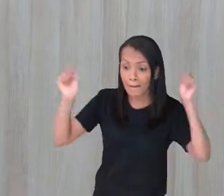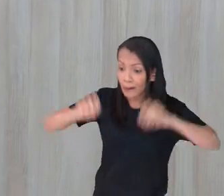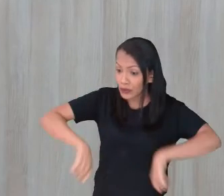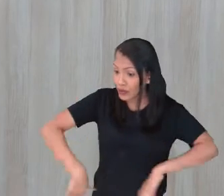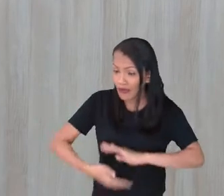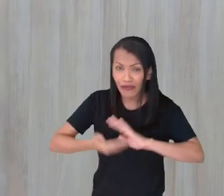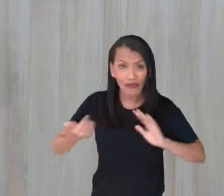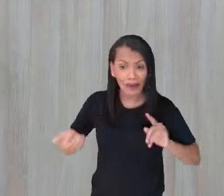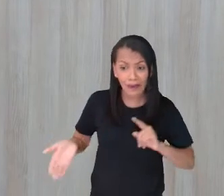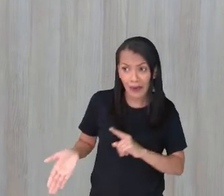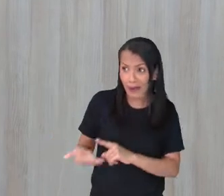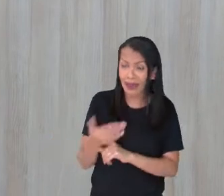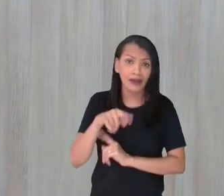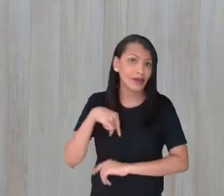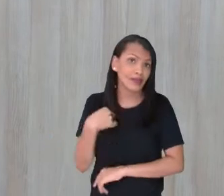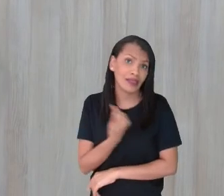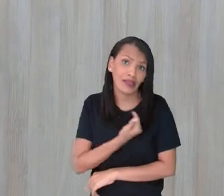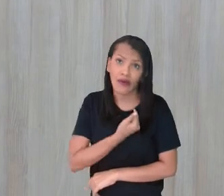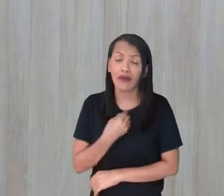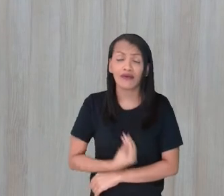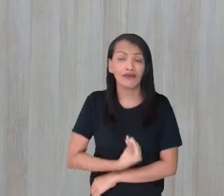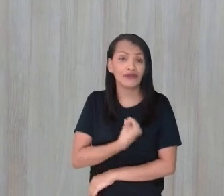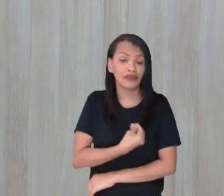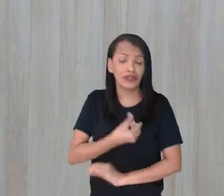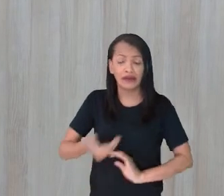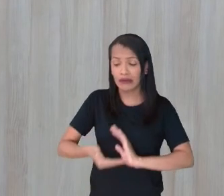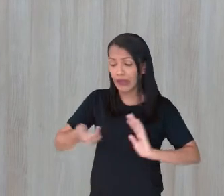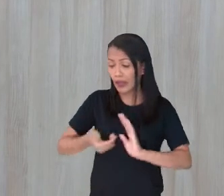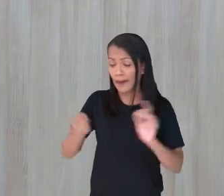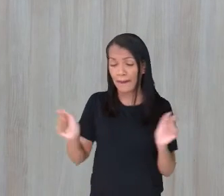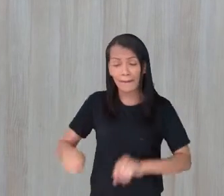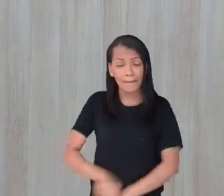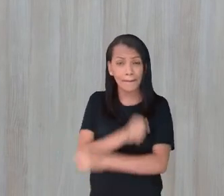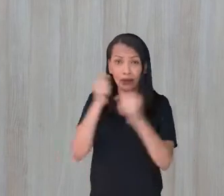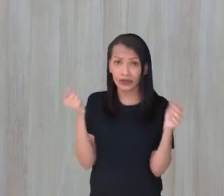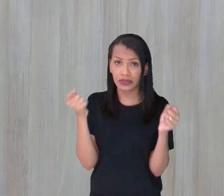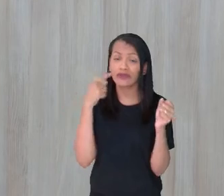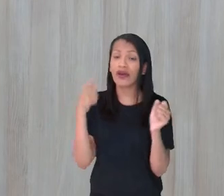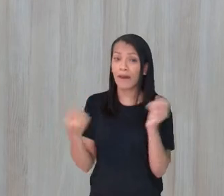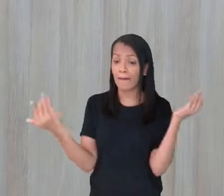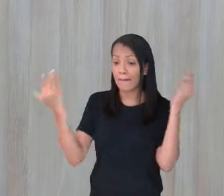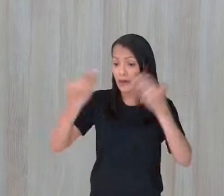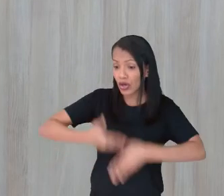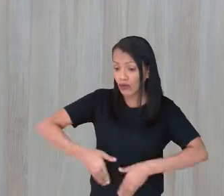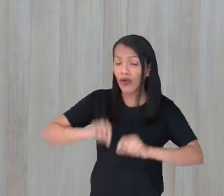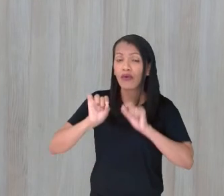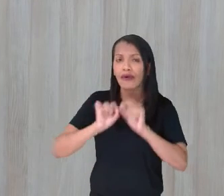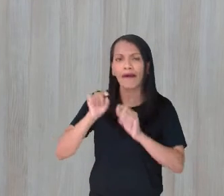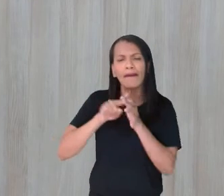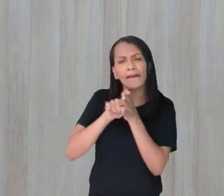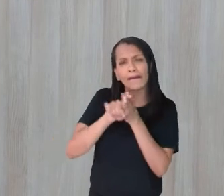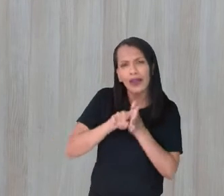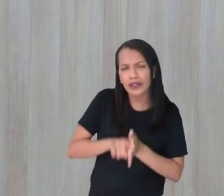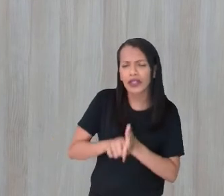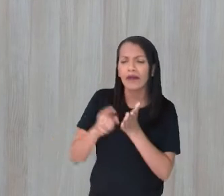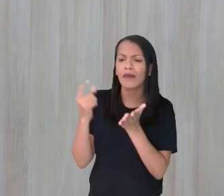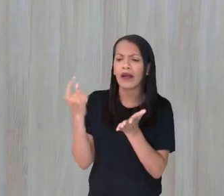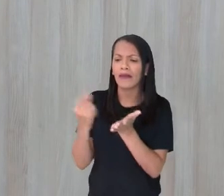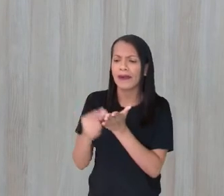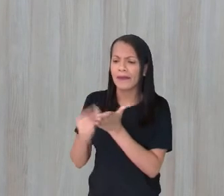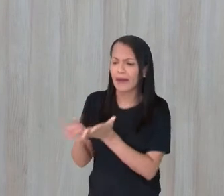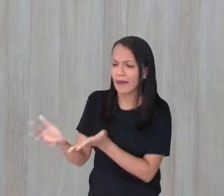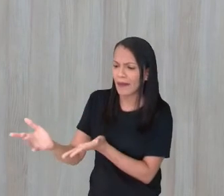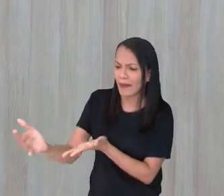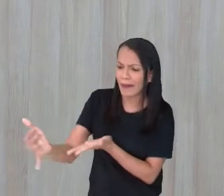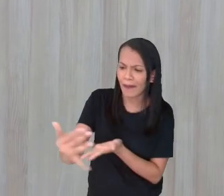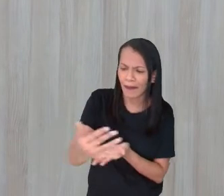tirar a tecnologia da nossa vida. É impossível, e eles provaram com quem? Com pesquisas, com dados,